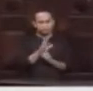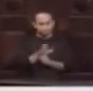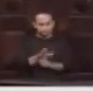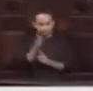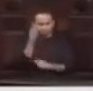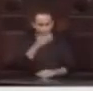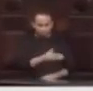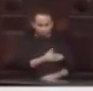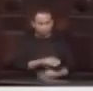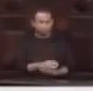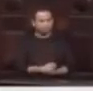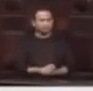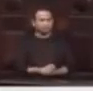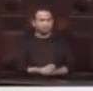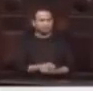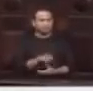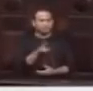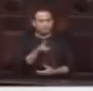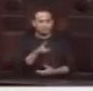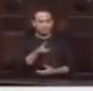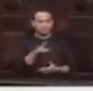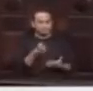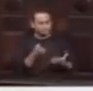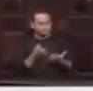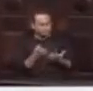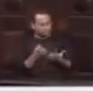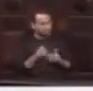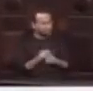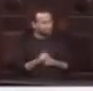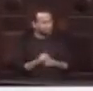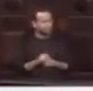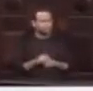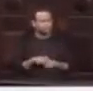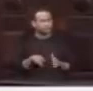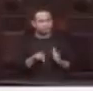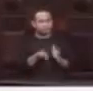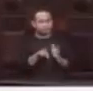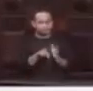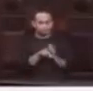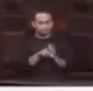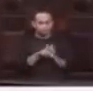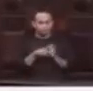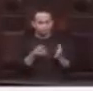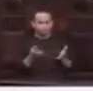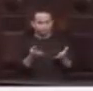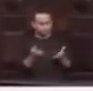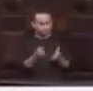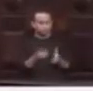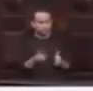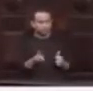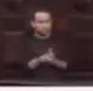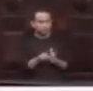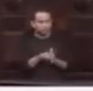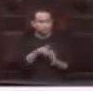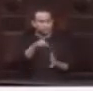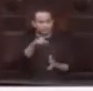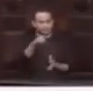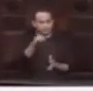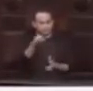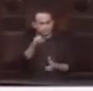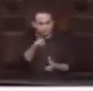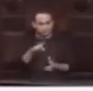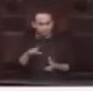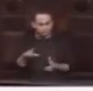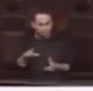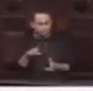para Vossa Excelência. O requerimento pertence à bancada do PSOL. Isso, no final do dia de hoje. O requerimento pertence à bancada do PSOL. Se o requerimento não tem mais